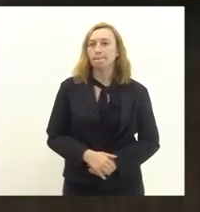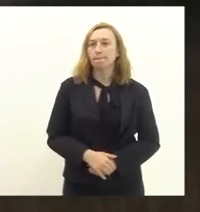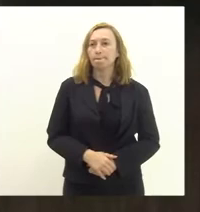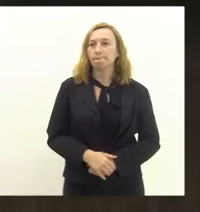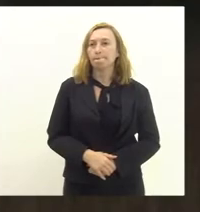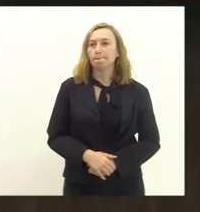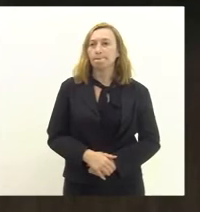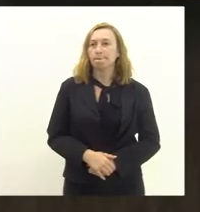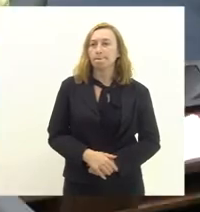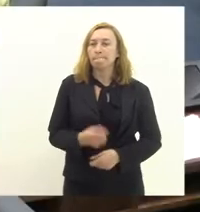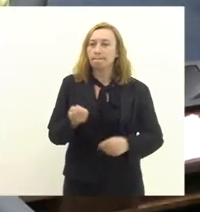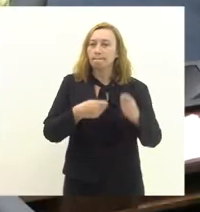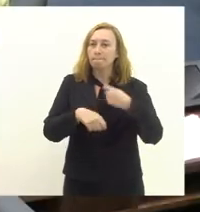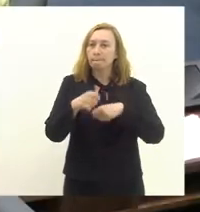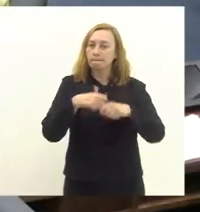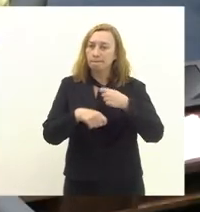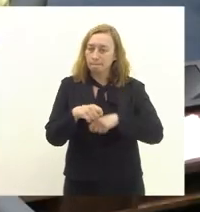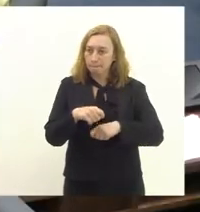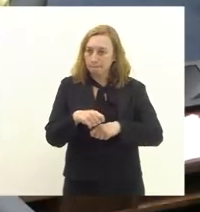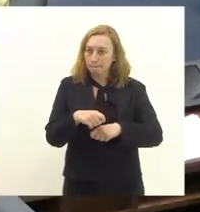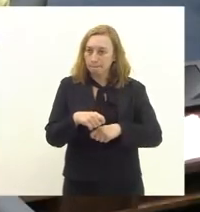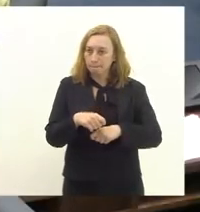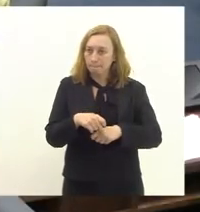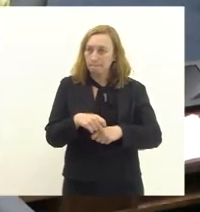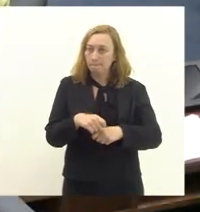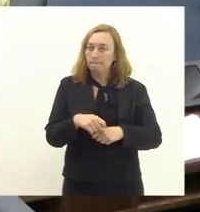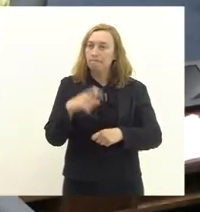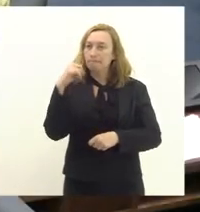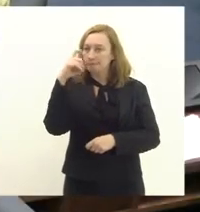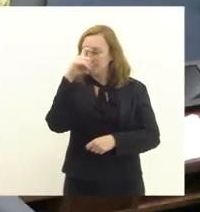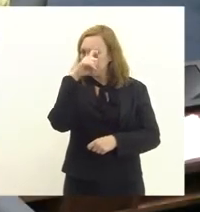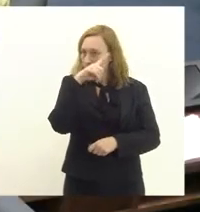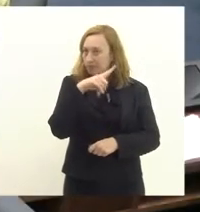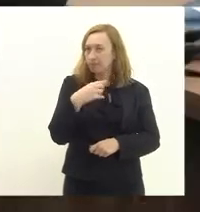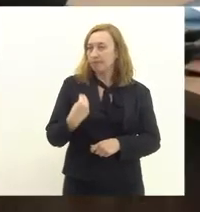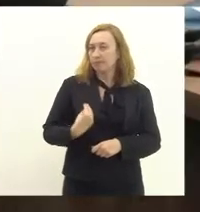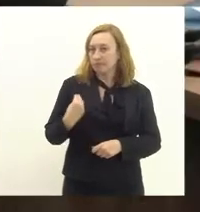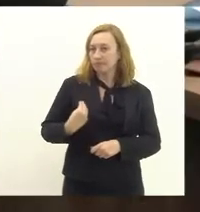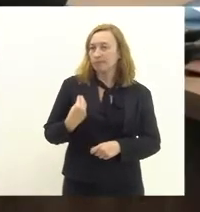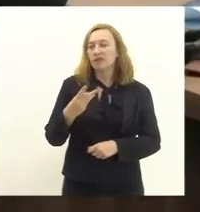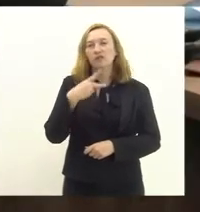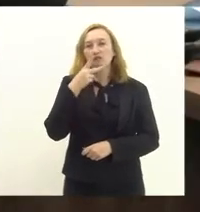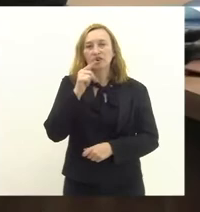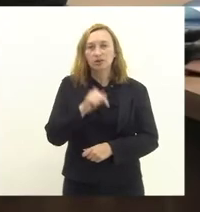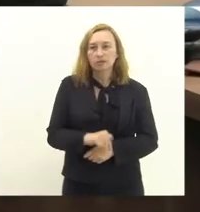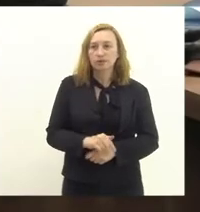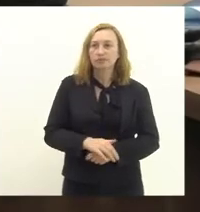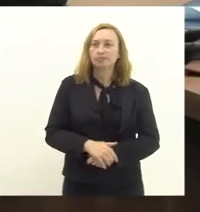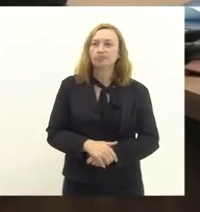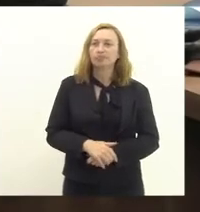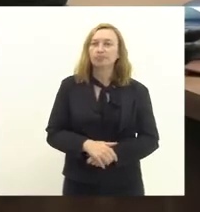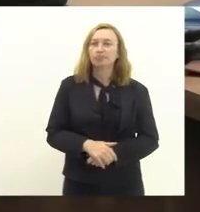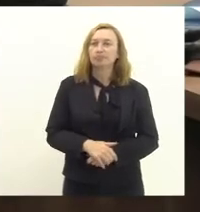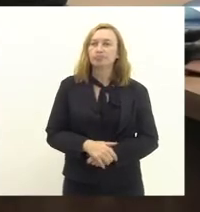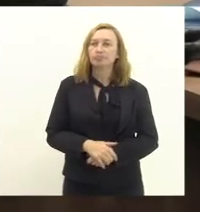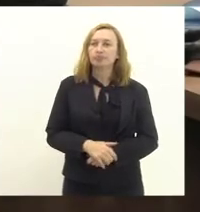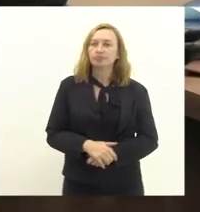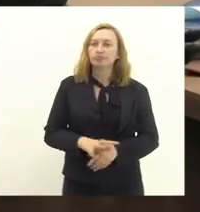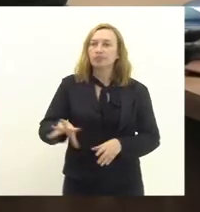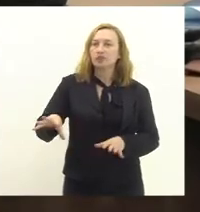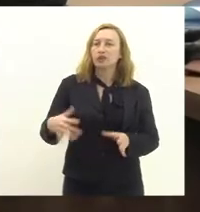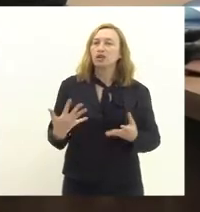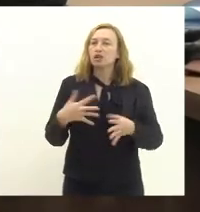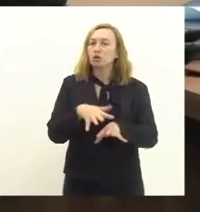na economia formal, que vivem com grande dificuldade. Nós estamos falando aqui de